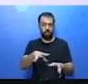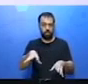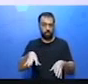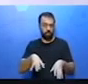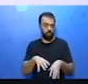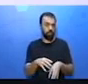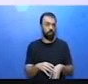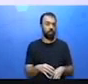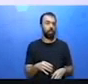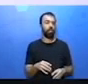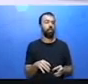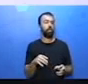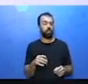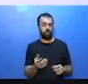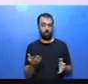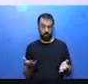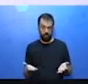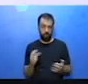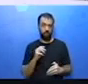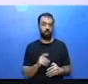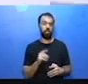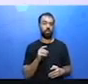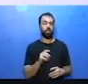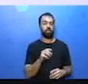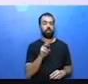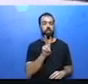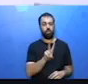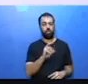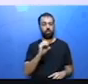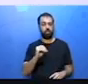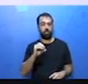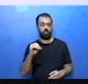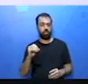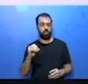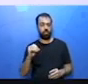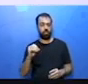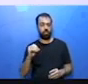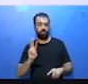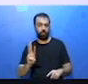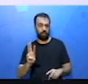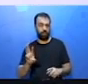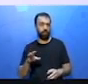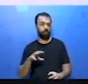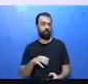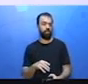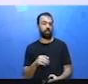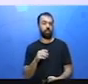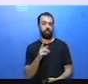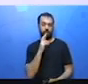3, 600 metros quadrados, a área dos 3 jardins.